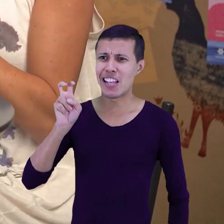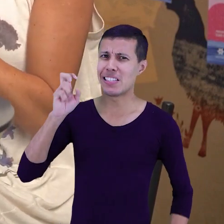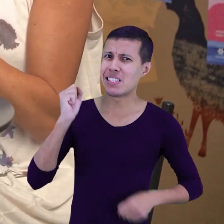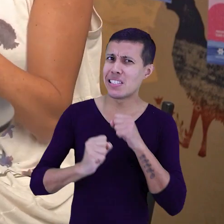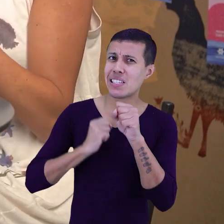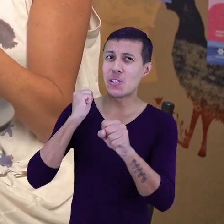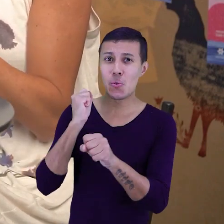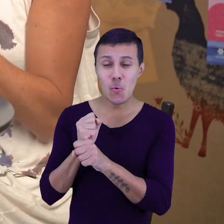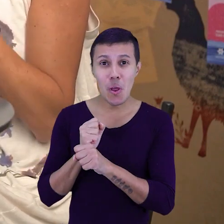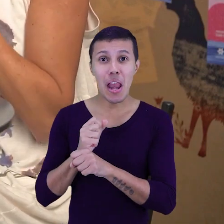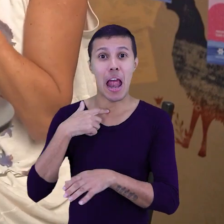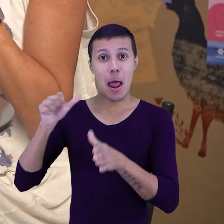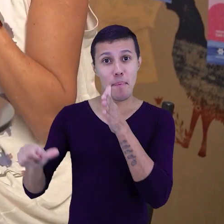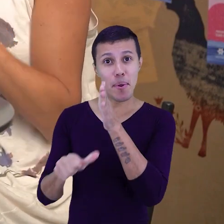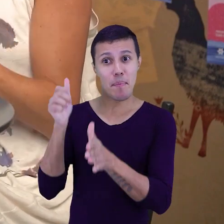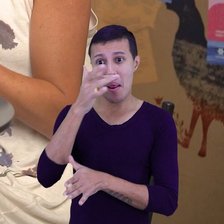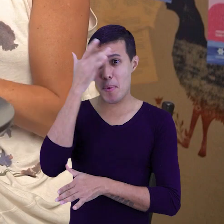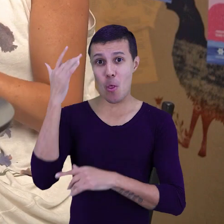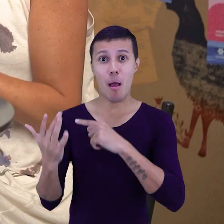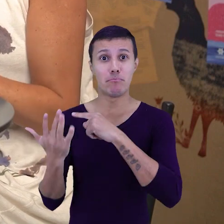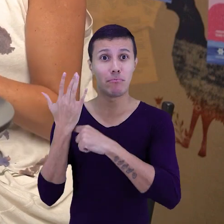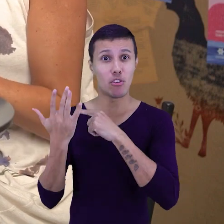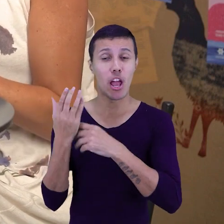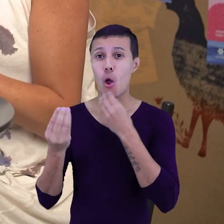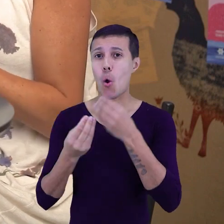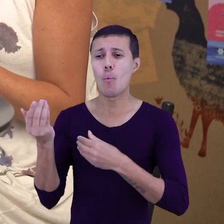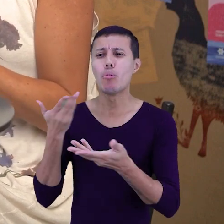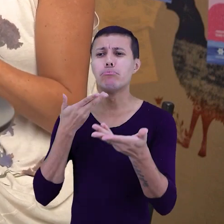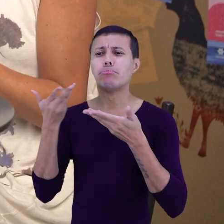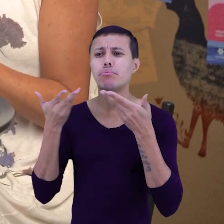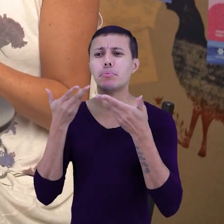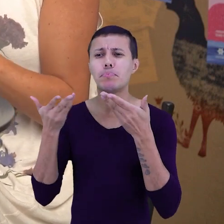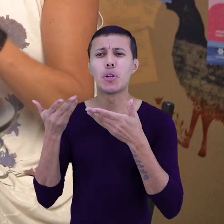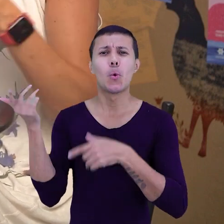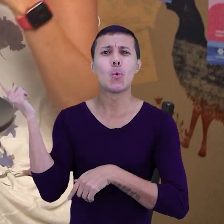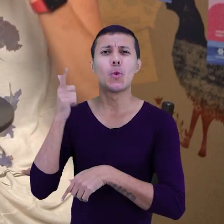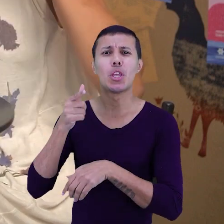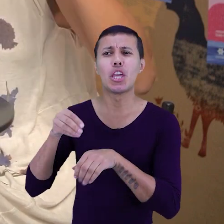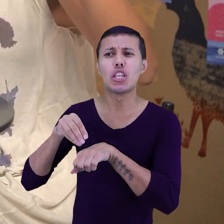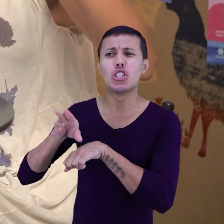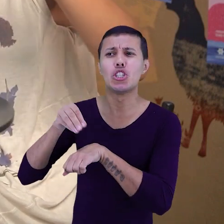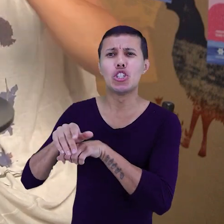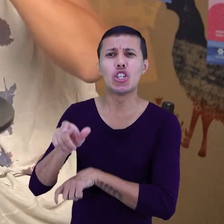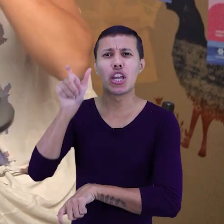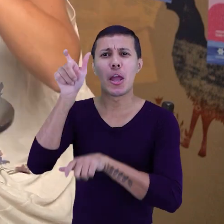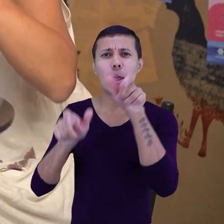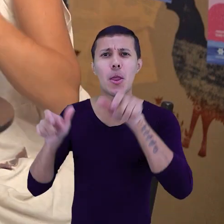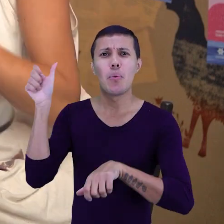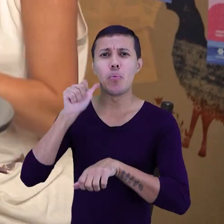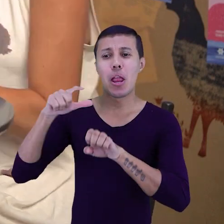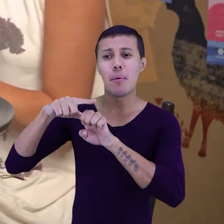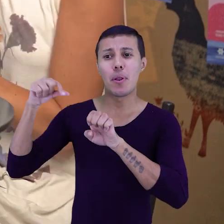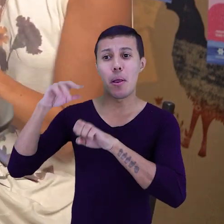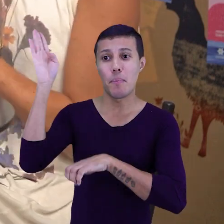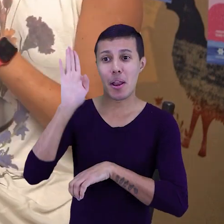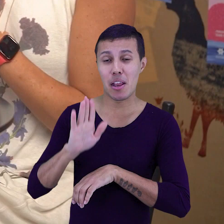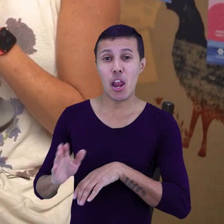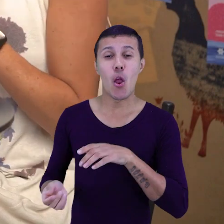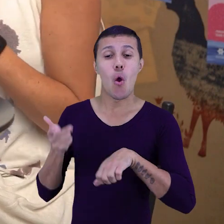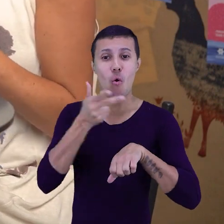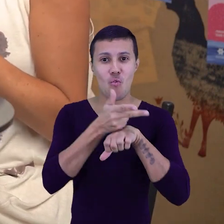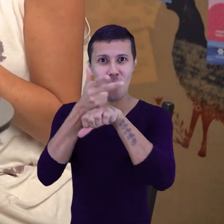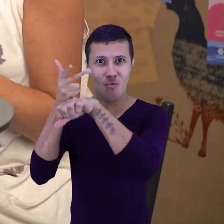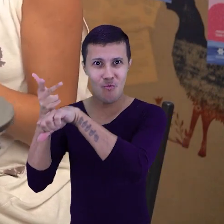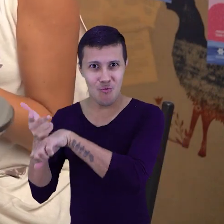ter uns 5 anos. Ela foi uma das primeiras pessoas com quem eu conversei, pedindo indicação de empreendedoras no Brasil inteiro, para a gente